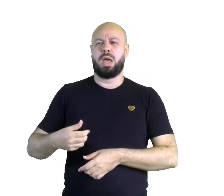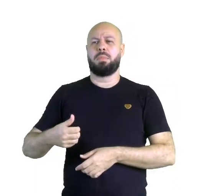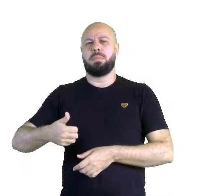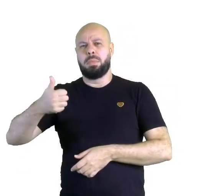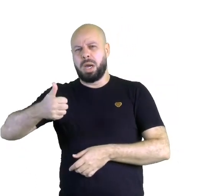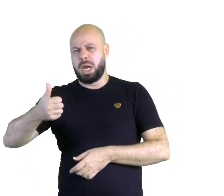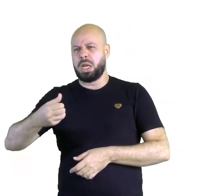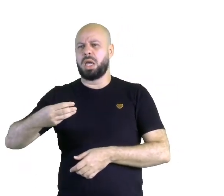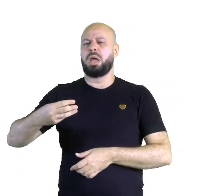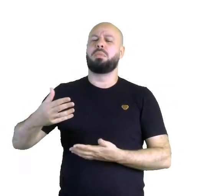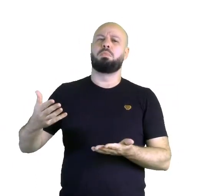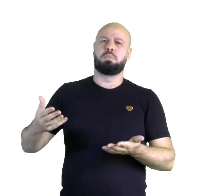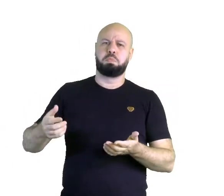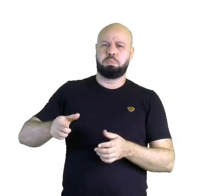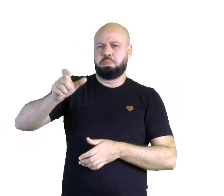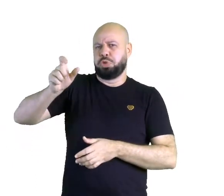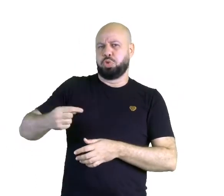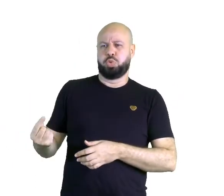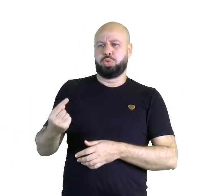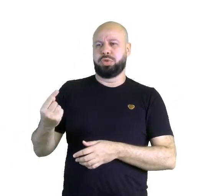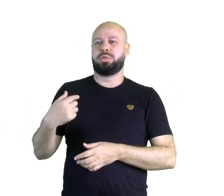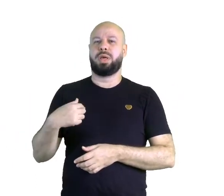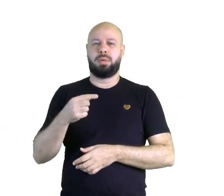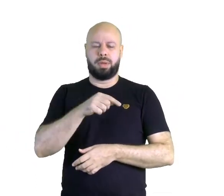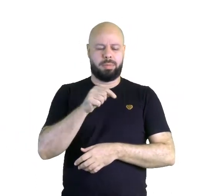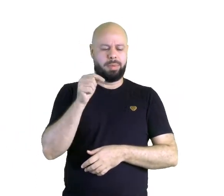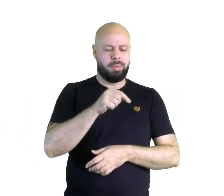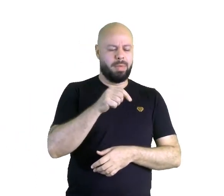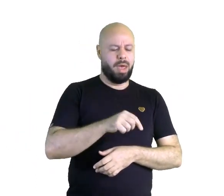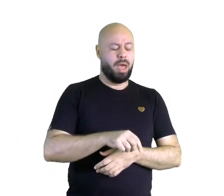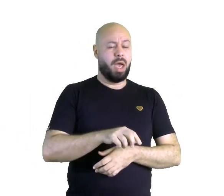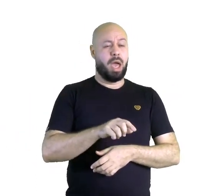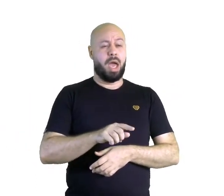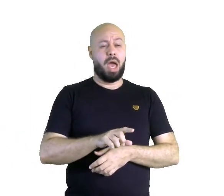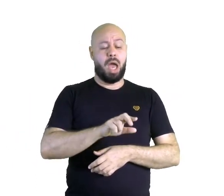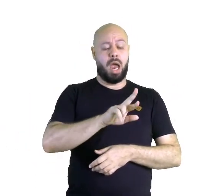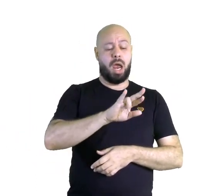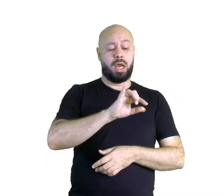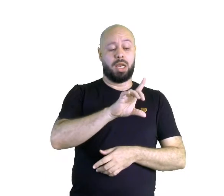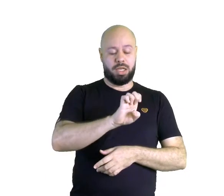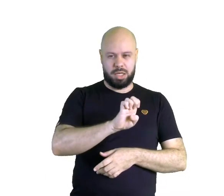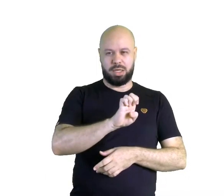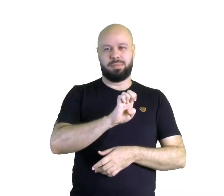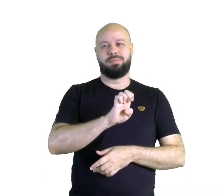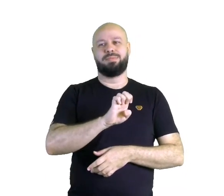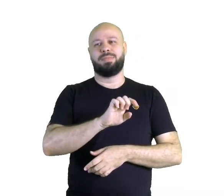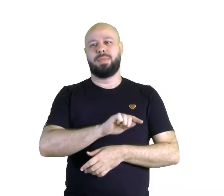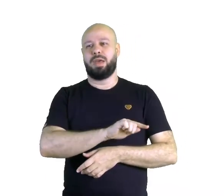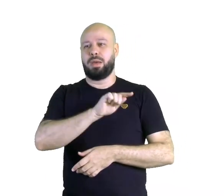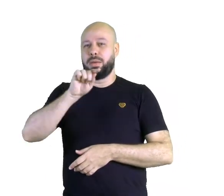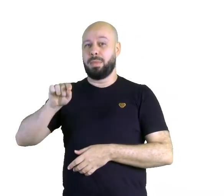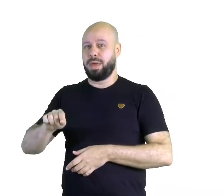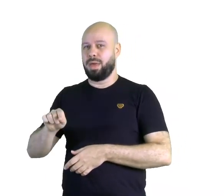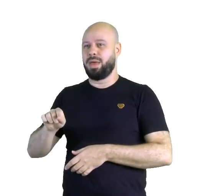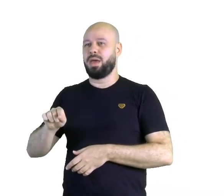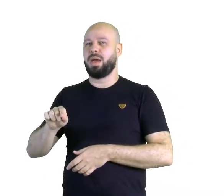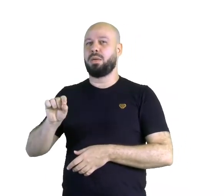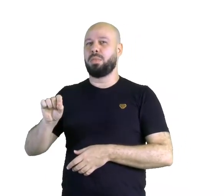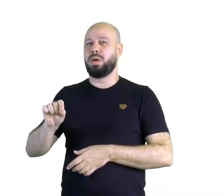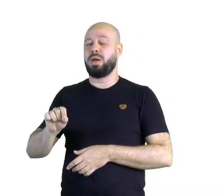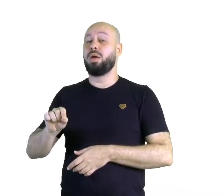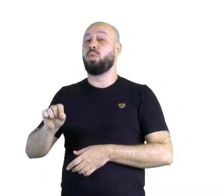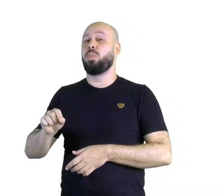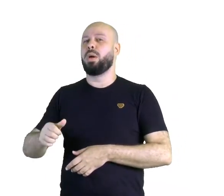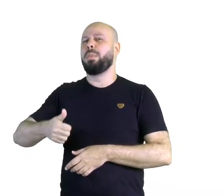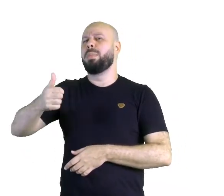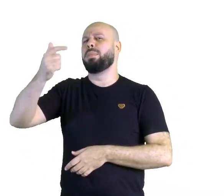tenho aí I ride a bicycle, né? Eu ando de bicicleta. Já no present continuous, a primeira pessoa, eu